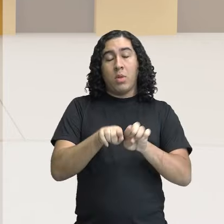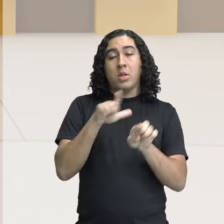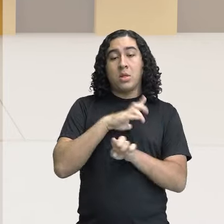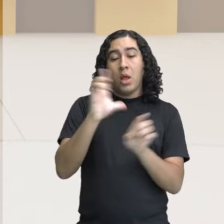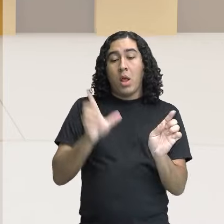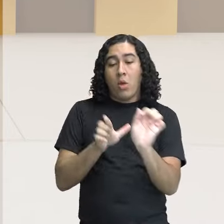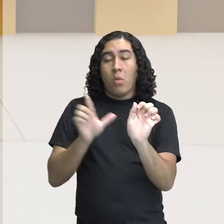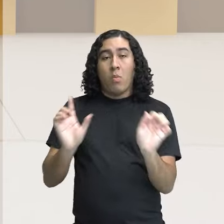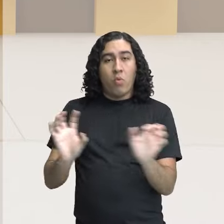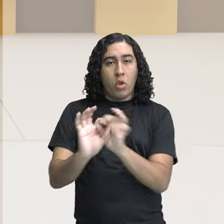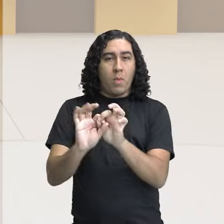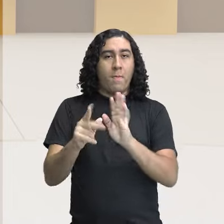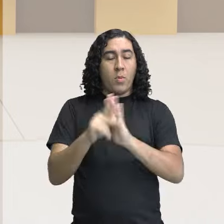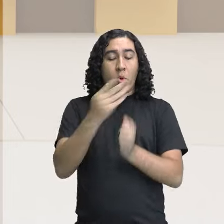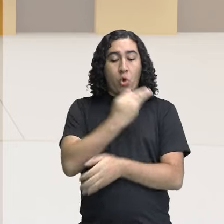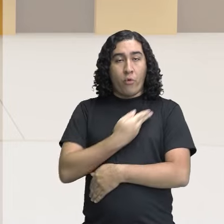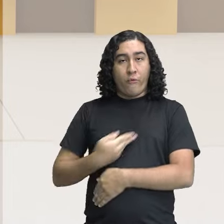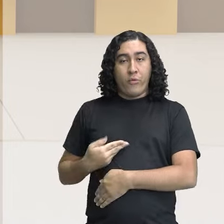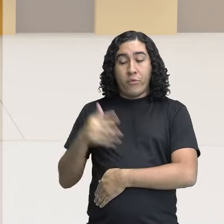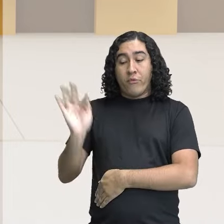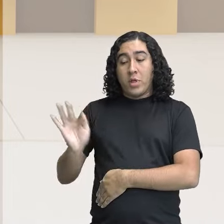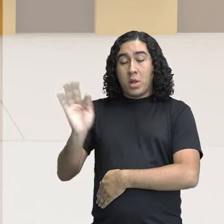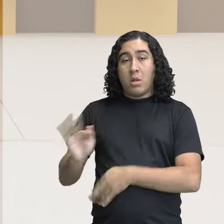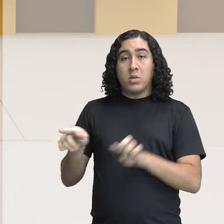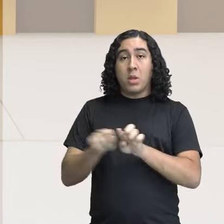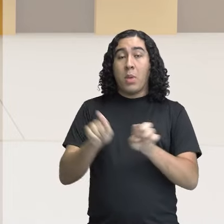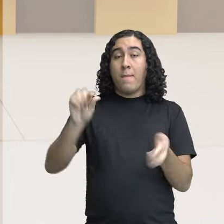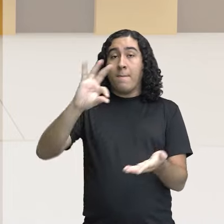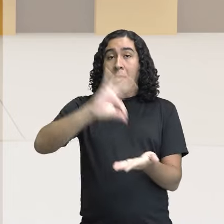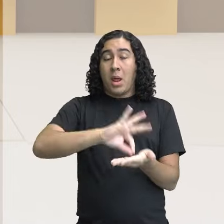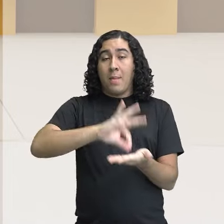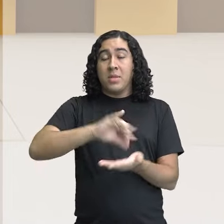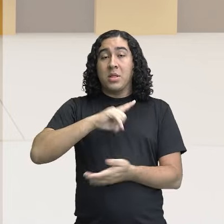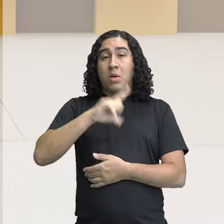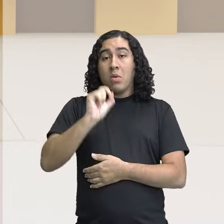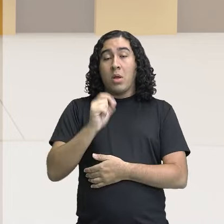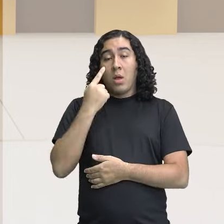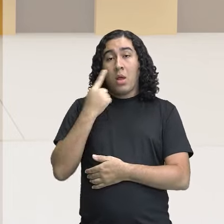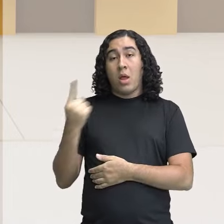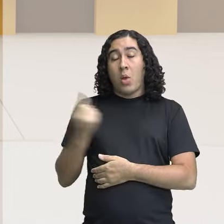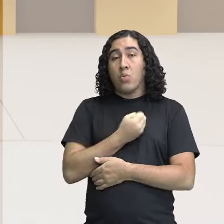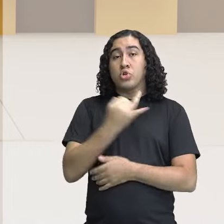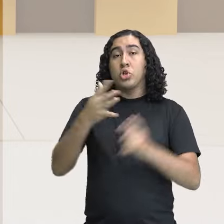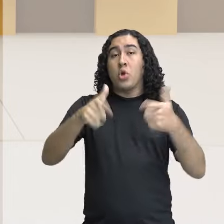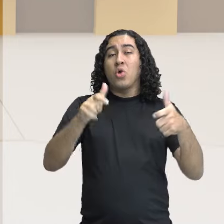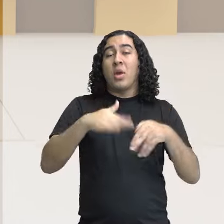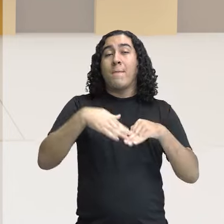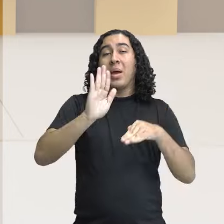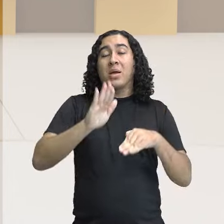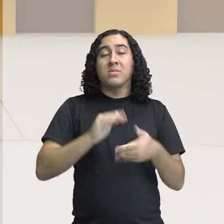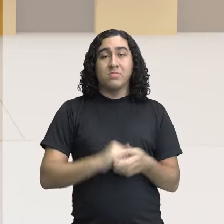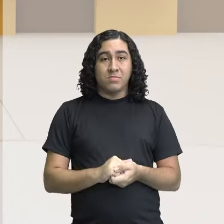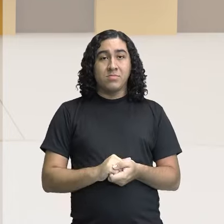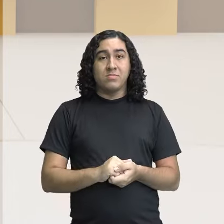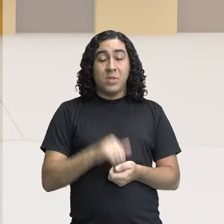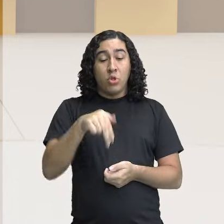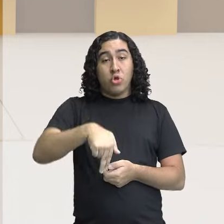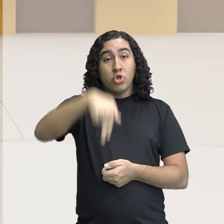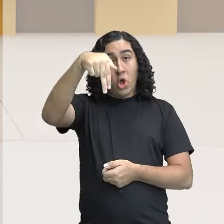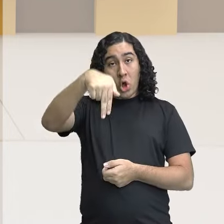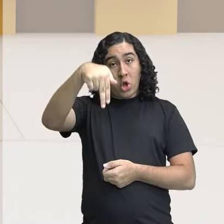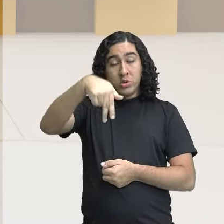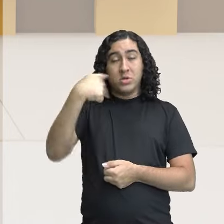vinculada ao governo federal, e a gente pode também observar neste mapa que vai ter em maior quantidade onde? Aqui, na região norte, na nossa